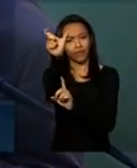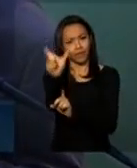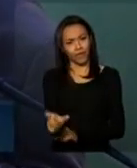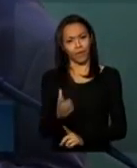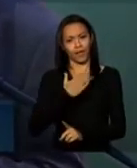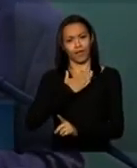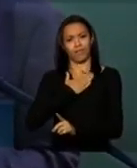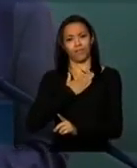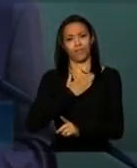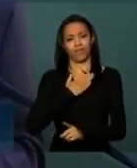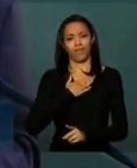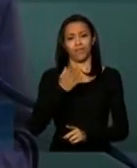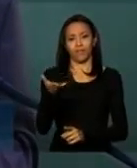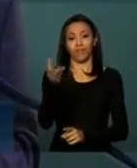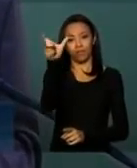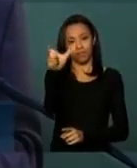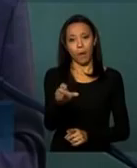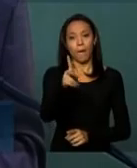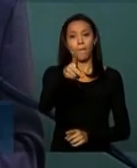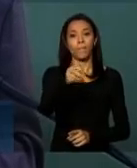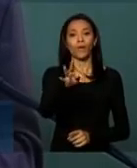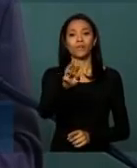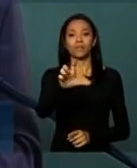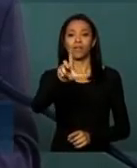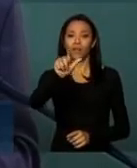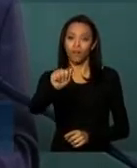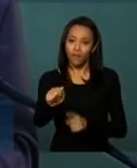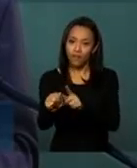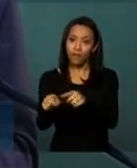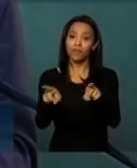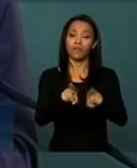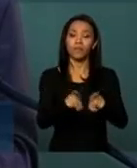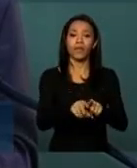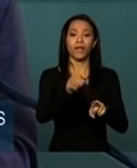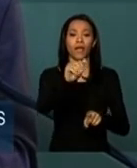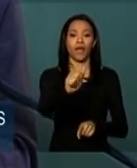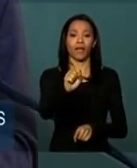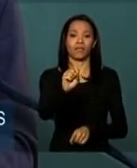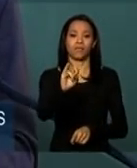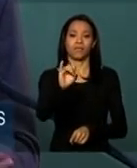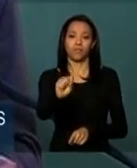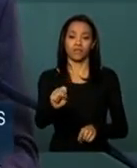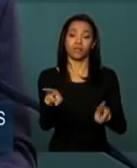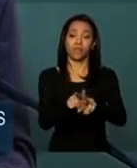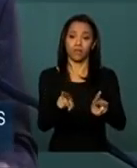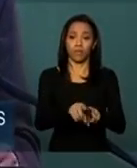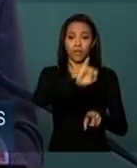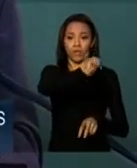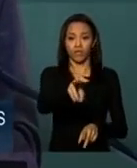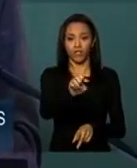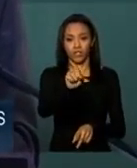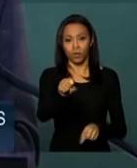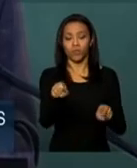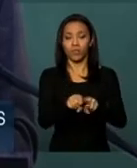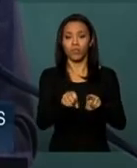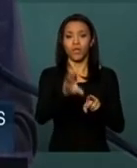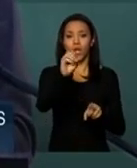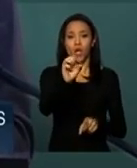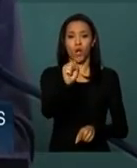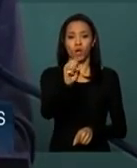minha deputada Iracema Portela, cumprimentar os deputados Assis Carvalho, deputado Jesus Rodrigues, deputado Osmar